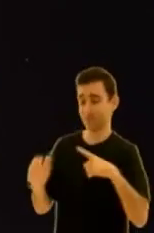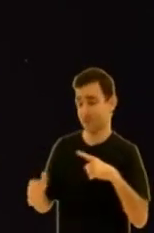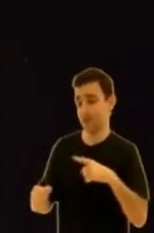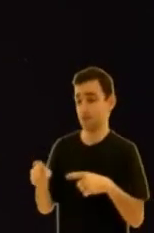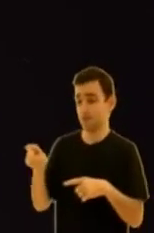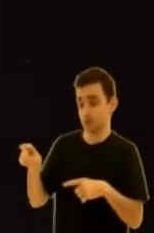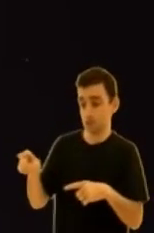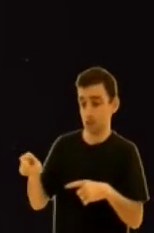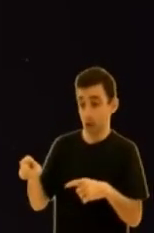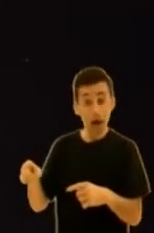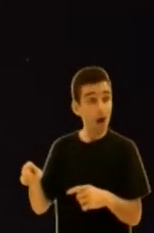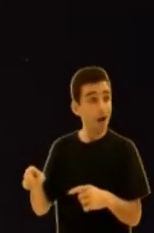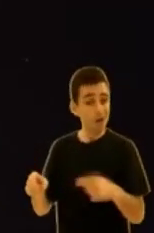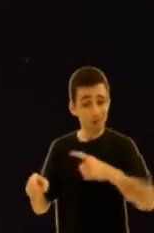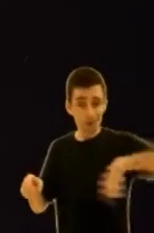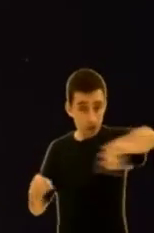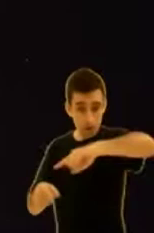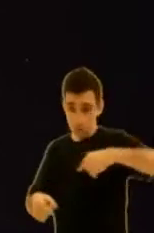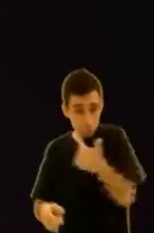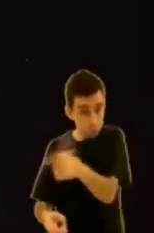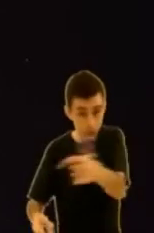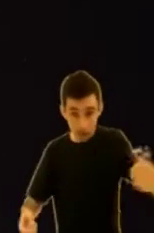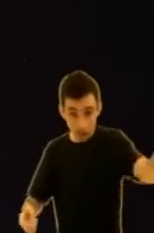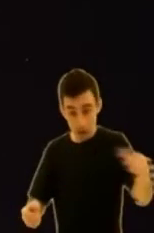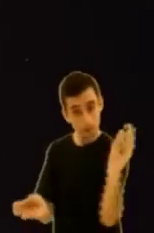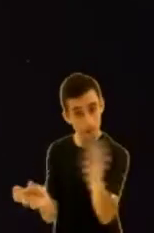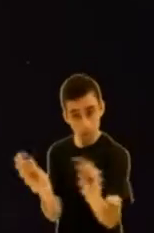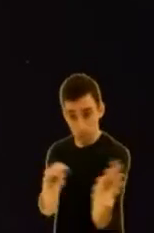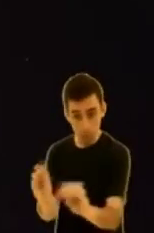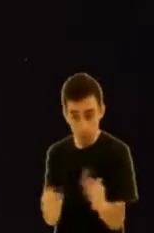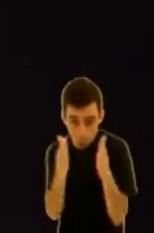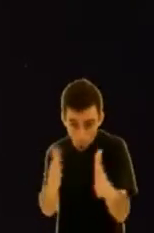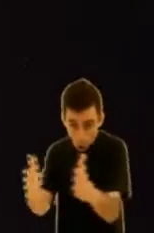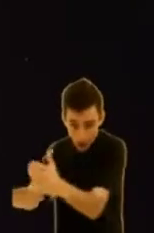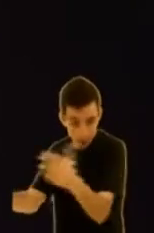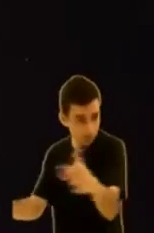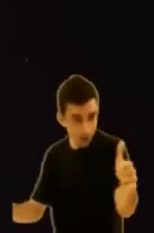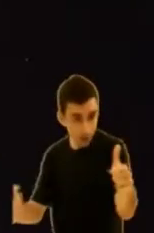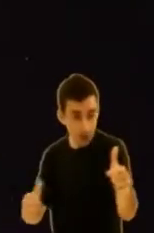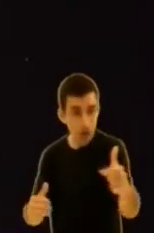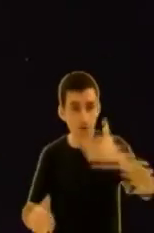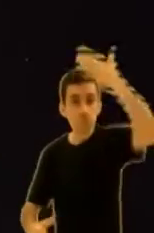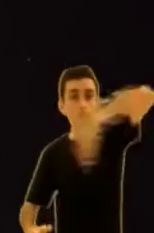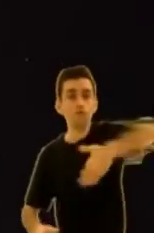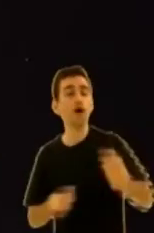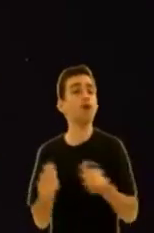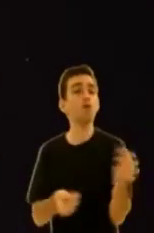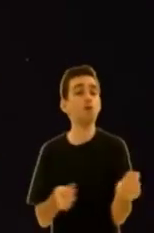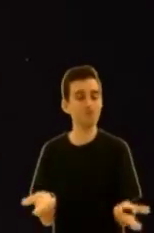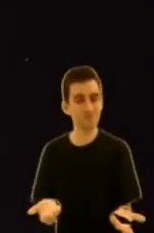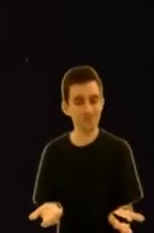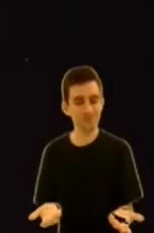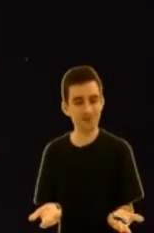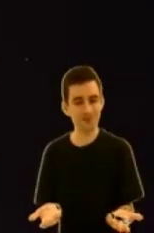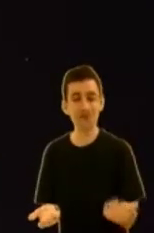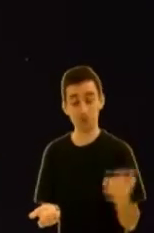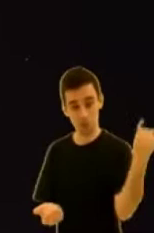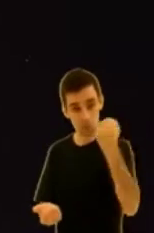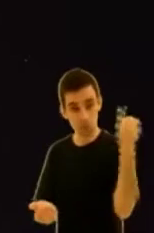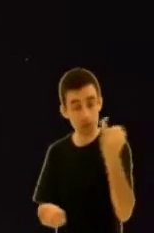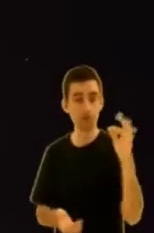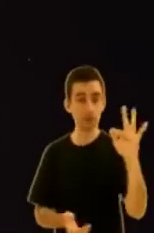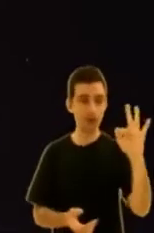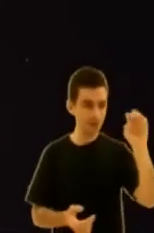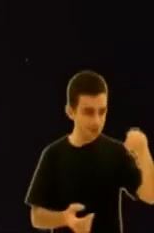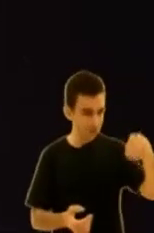Educação. Se você não tiver isso alimentado, em sistema, organizado, você não terá como prestar contas disso. Então, quando o FNDE